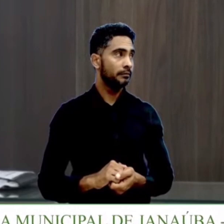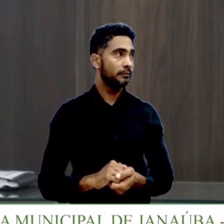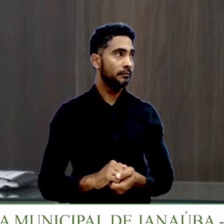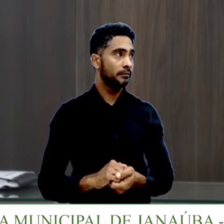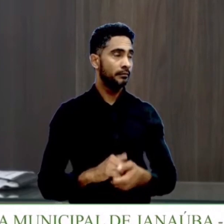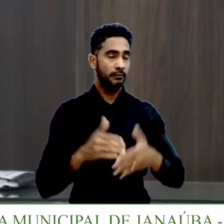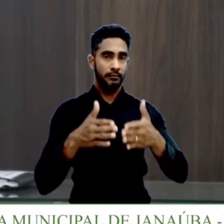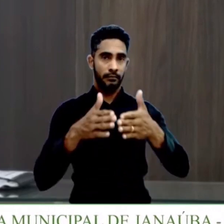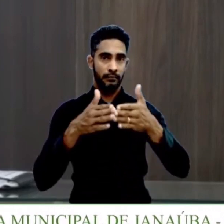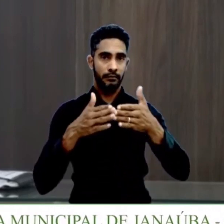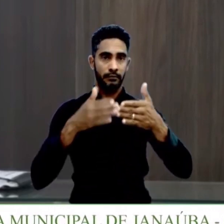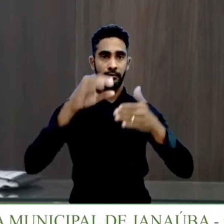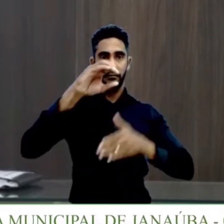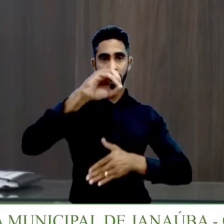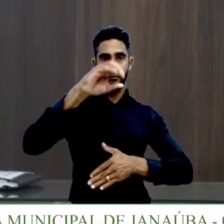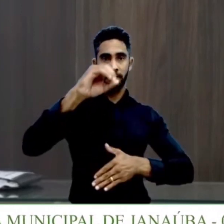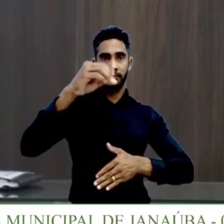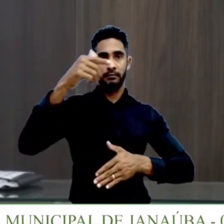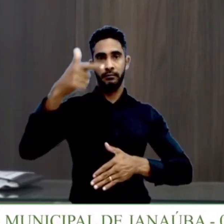Requerimento